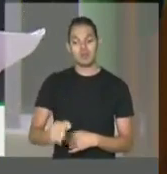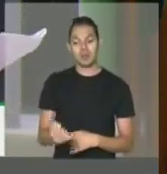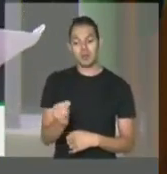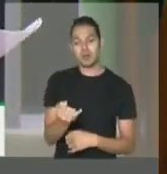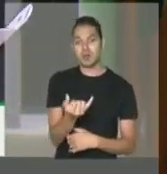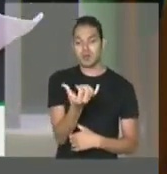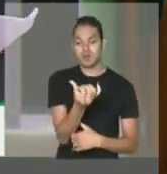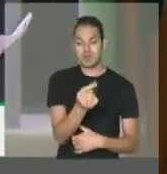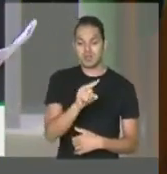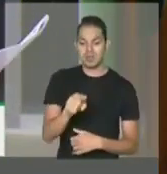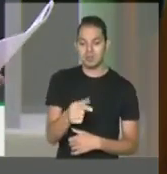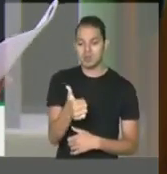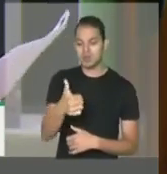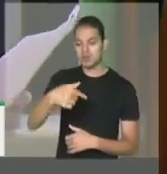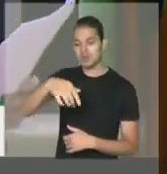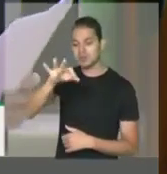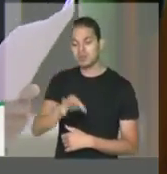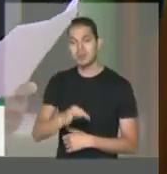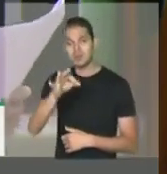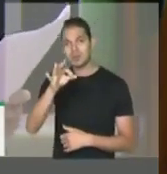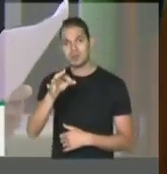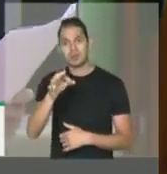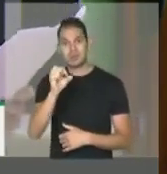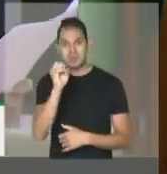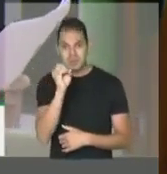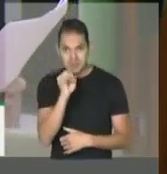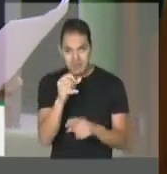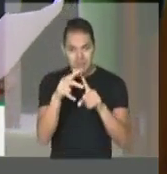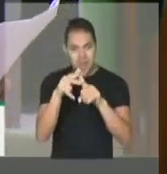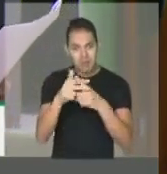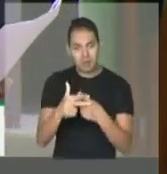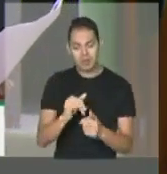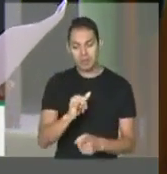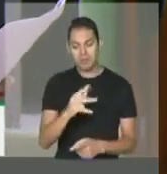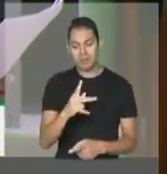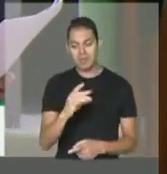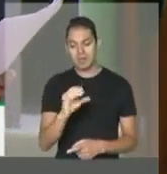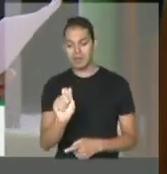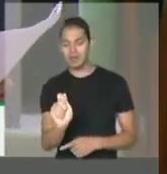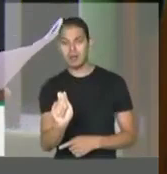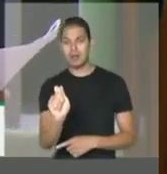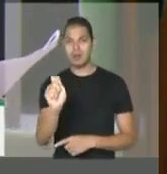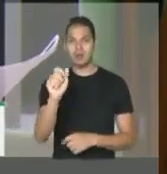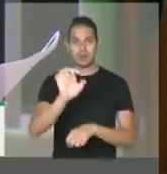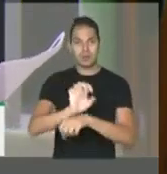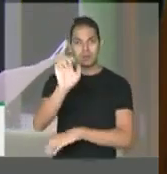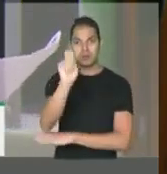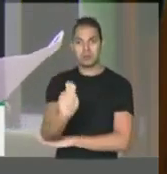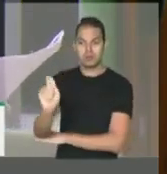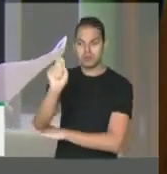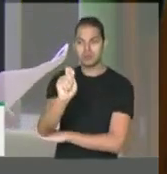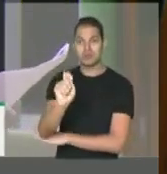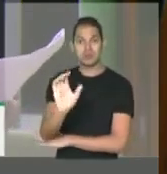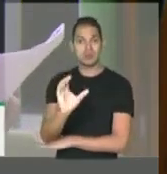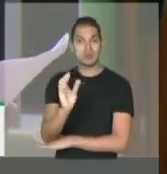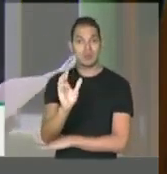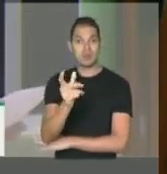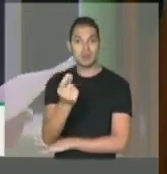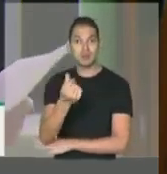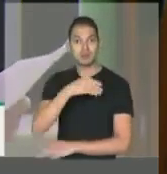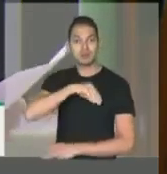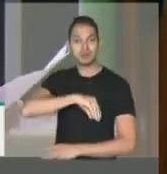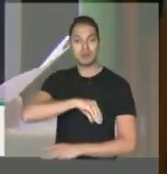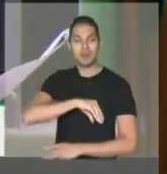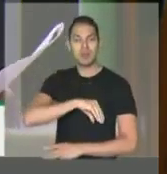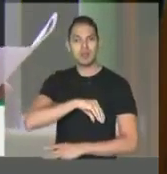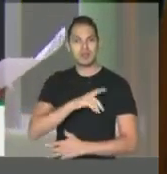de 6,17%. Se fosse a correção pelo IPCA, o Estado do Rio Grande do Sul tinha crédito e não